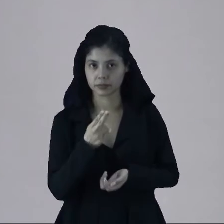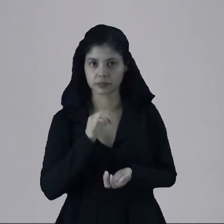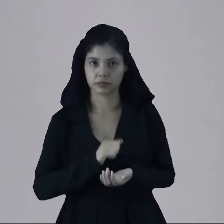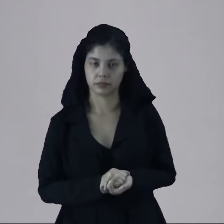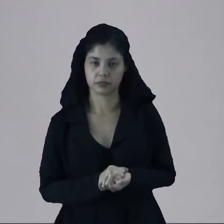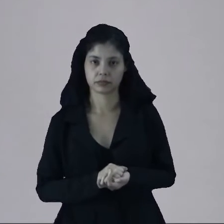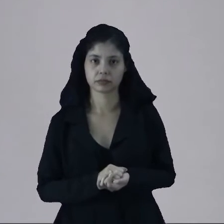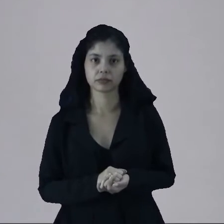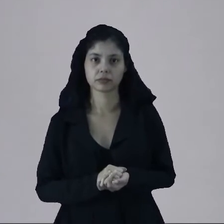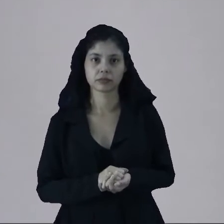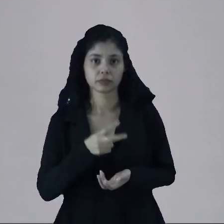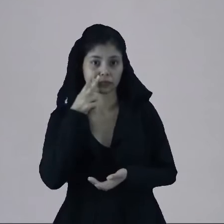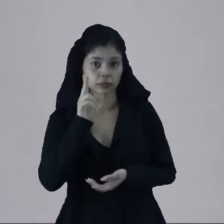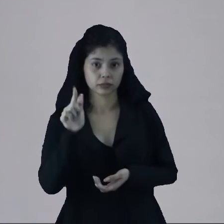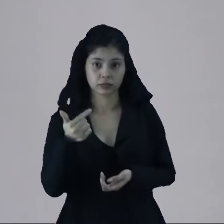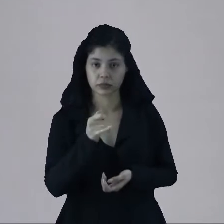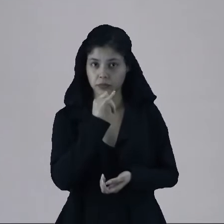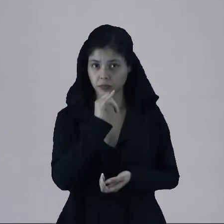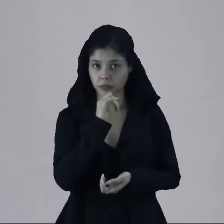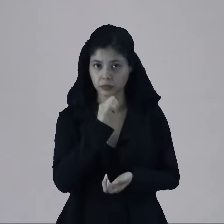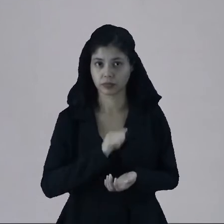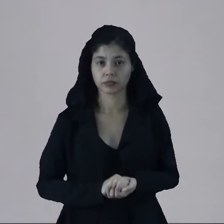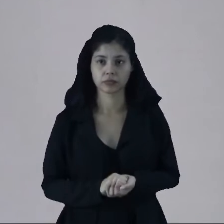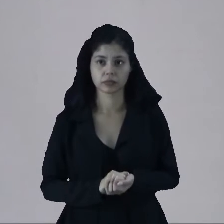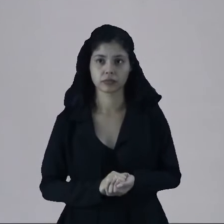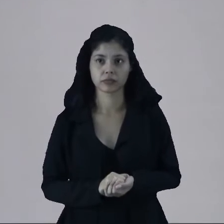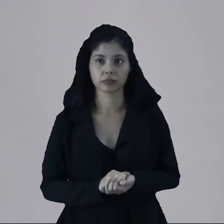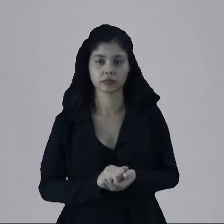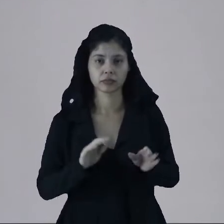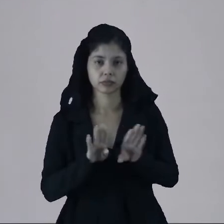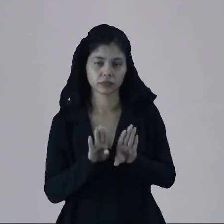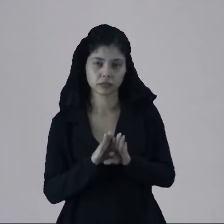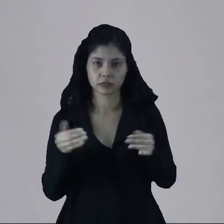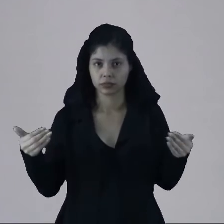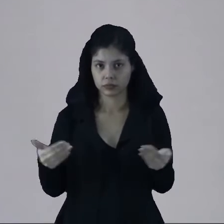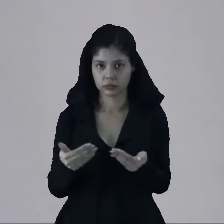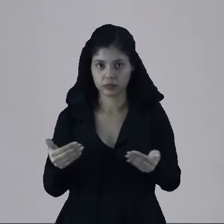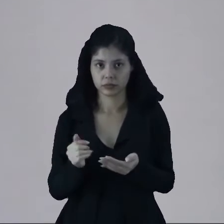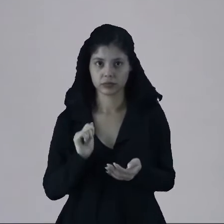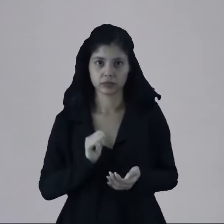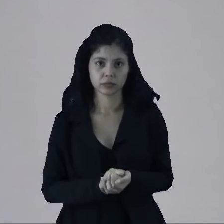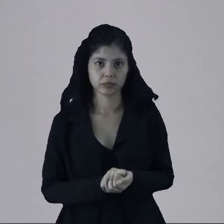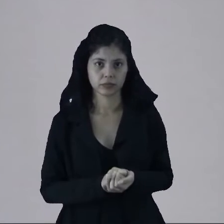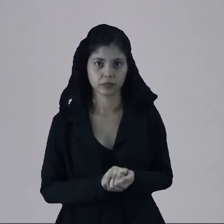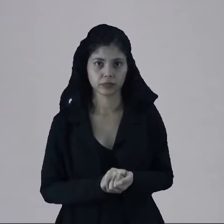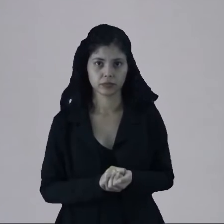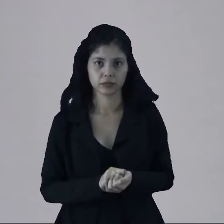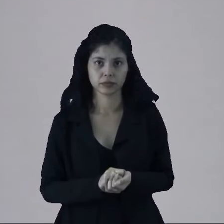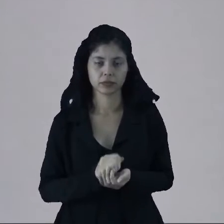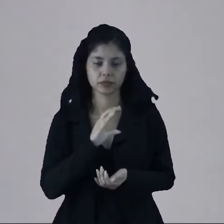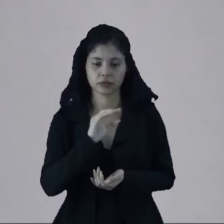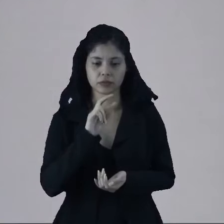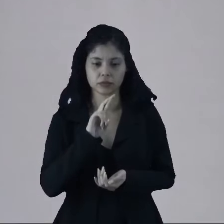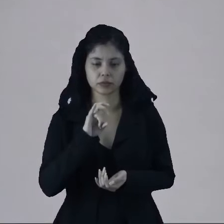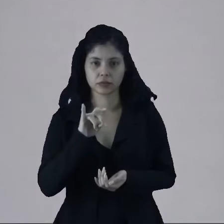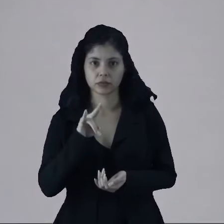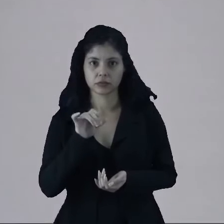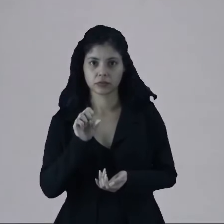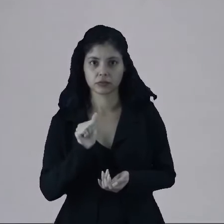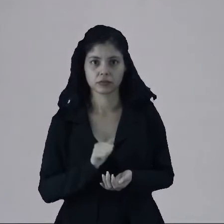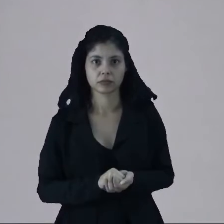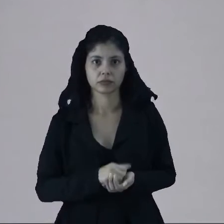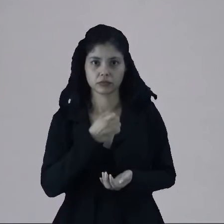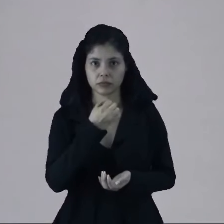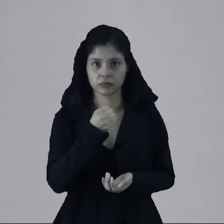aparecer, a gente viu um outro exemplo da recessividade e um exemplo agora com a dominância em relação para os cromossomos